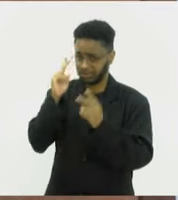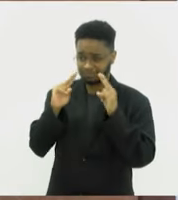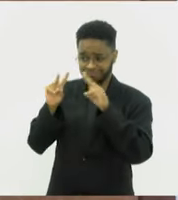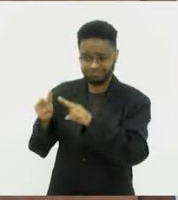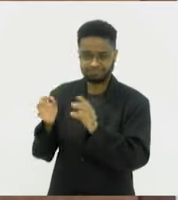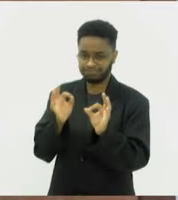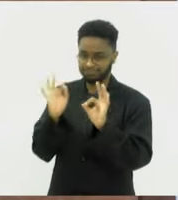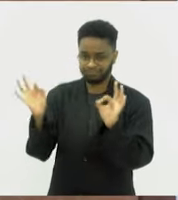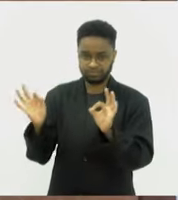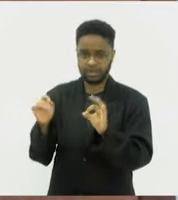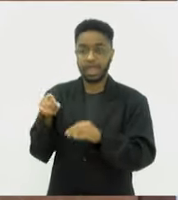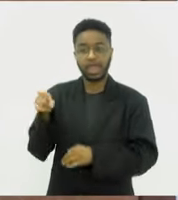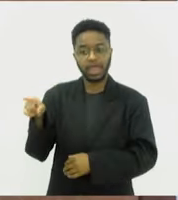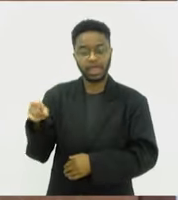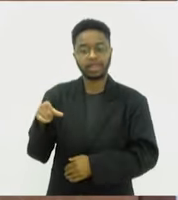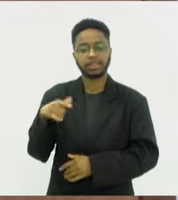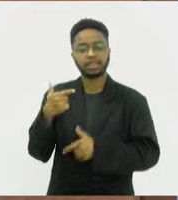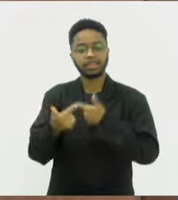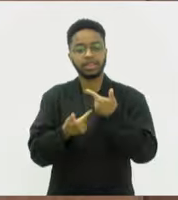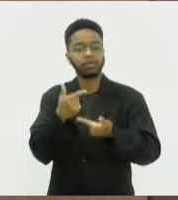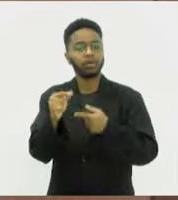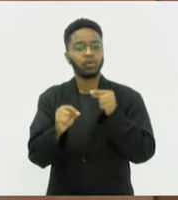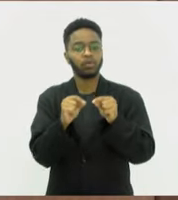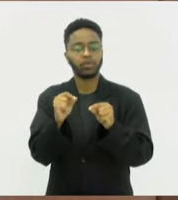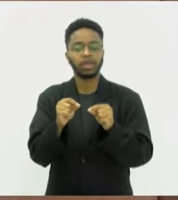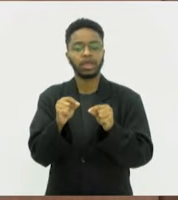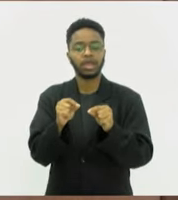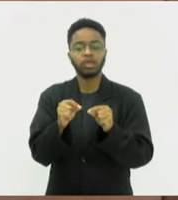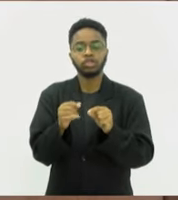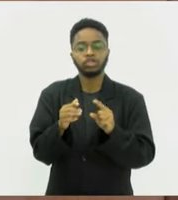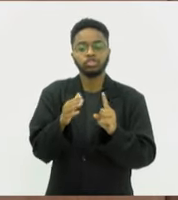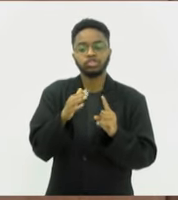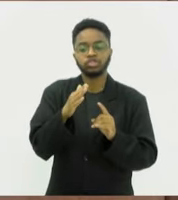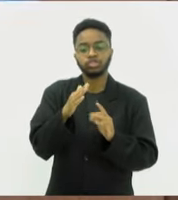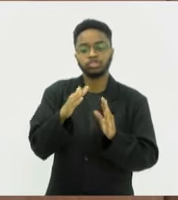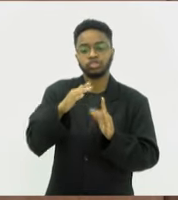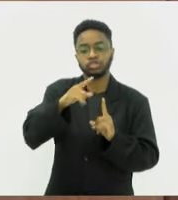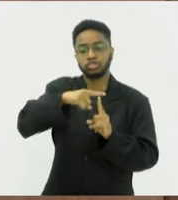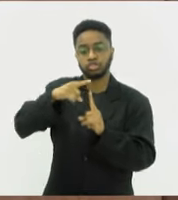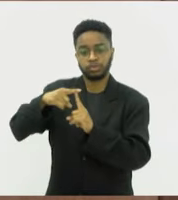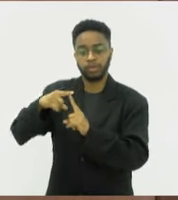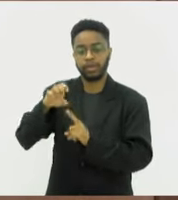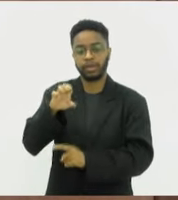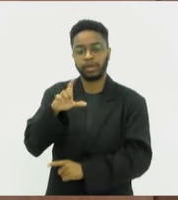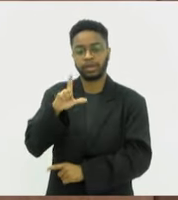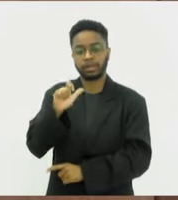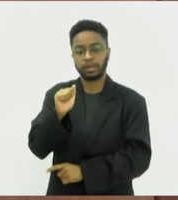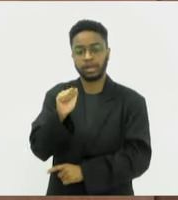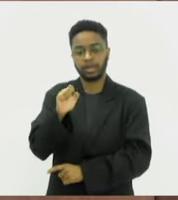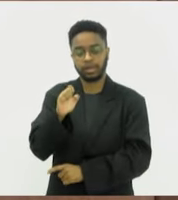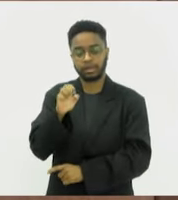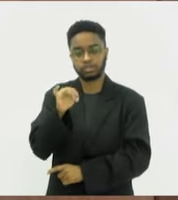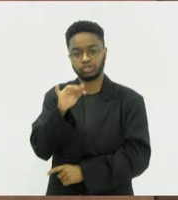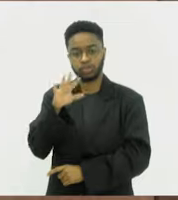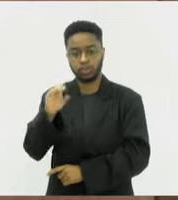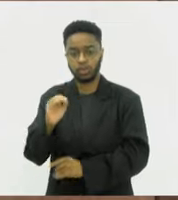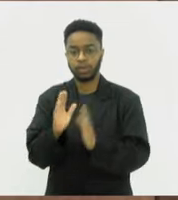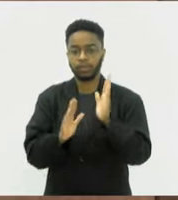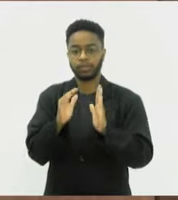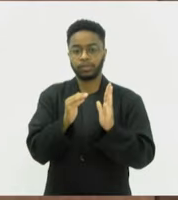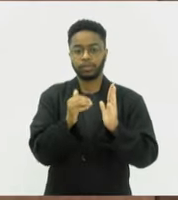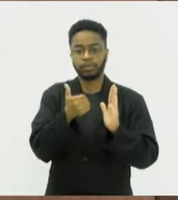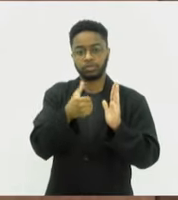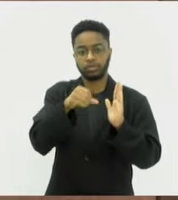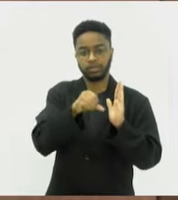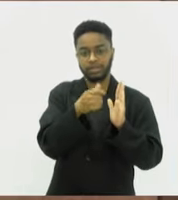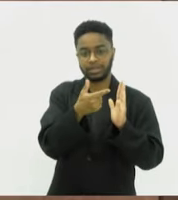foi um arquiteto eclético, que é do estilo da arquitetura eclética, que é o período que dominou da década de 10 à década de 30, início dos